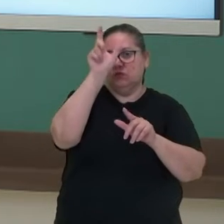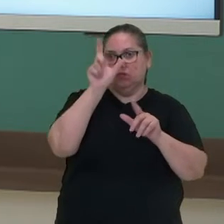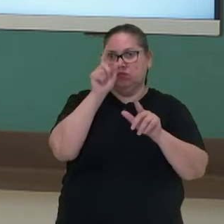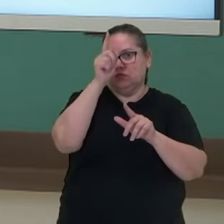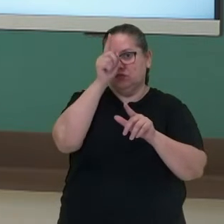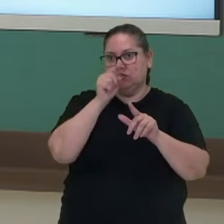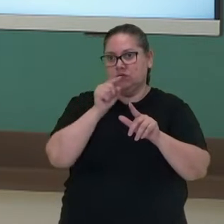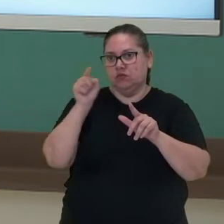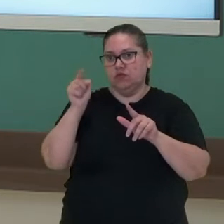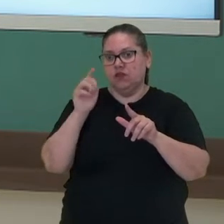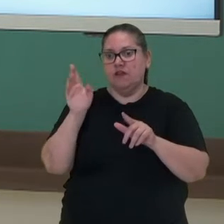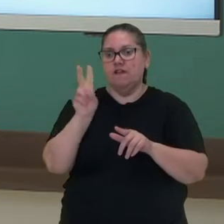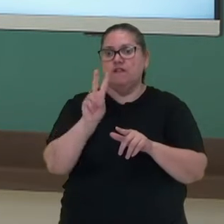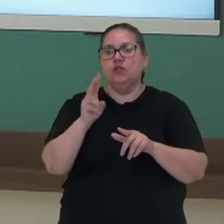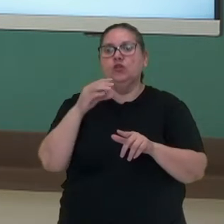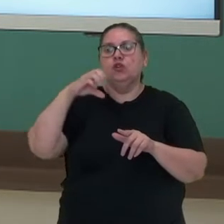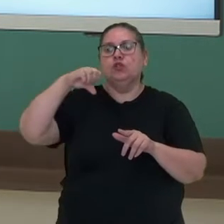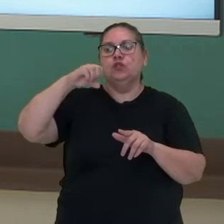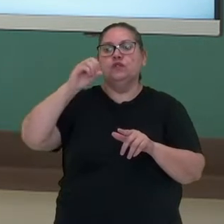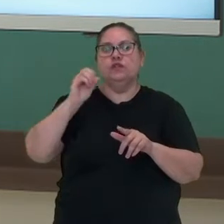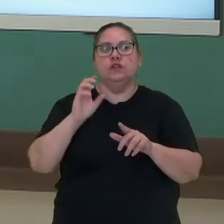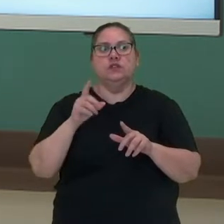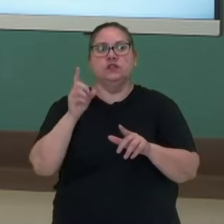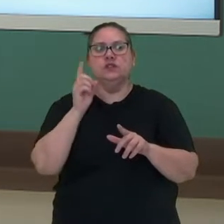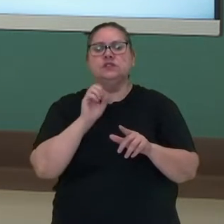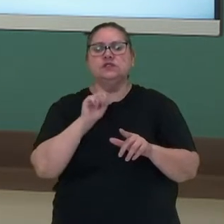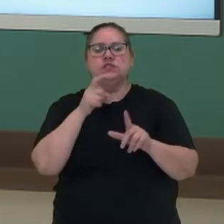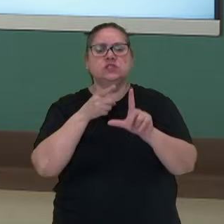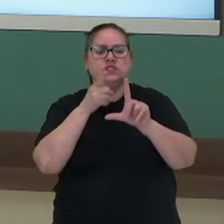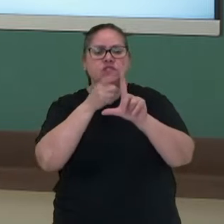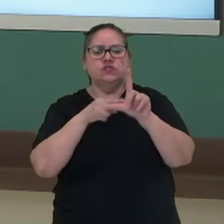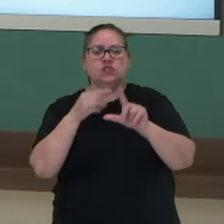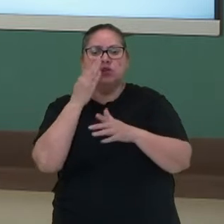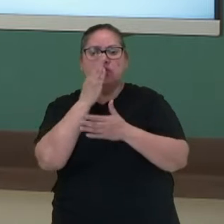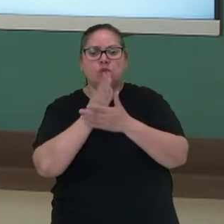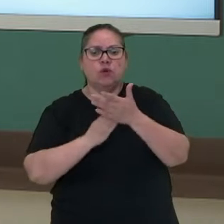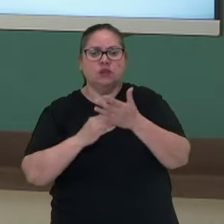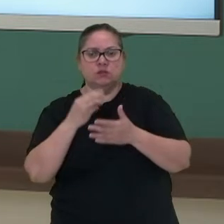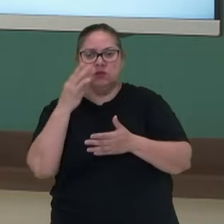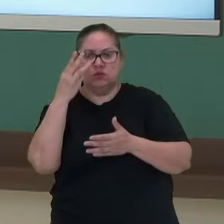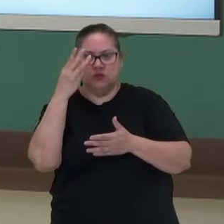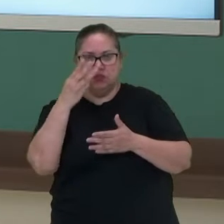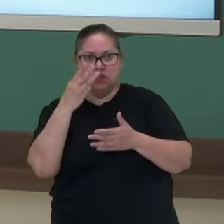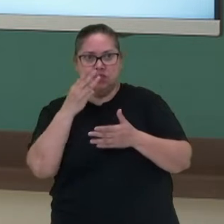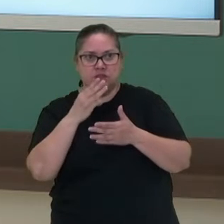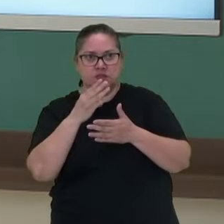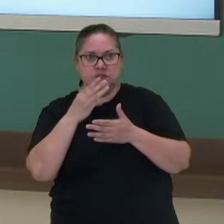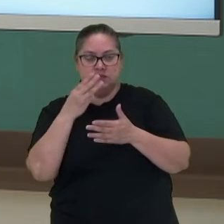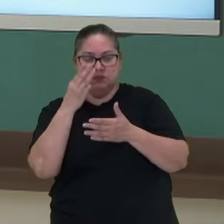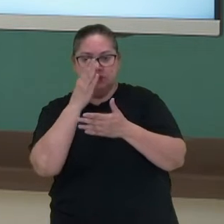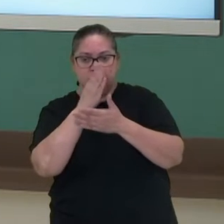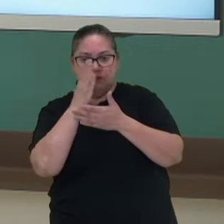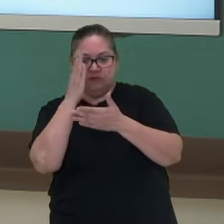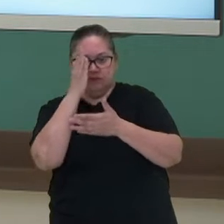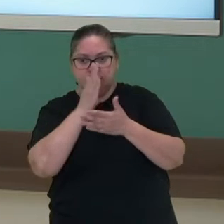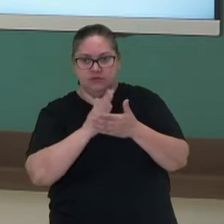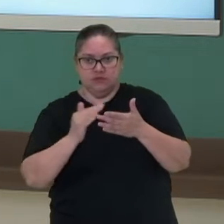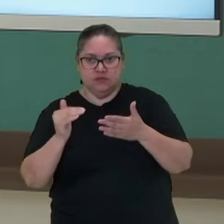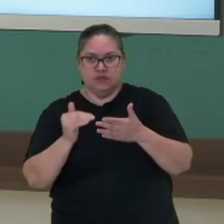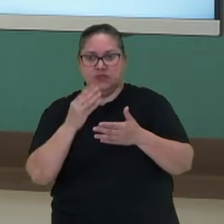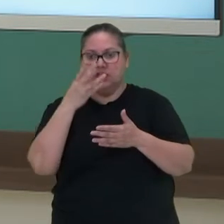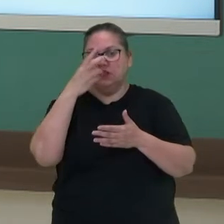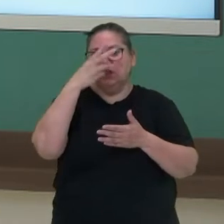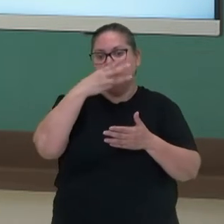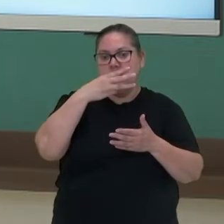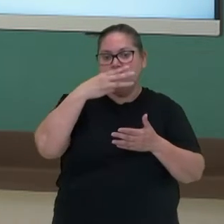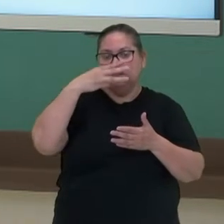uma. Ela vale 90 graus. E se eu dividir em 4 e pegar 3 partes, eu vou ter 3 quartos